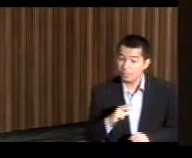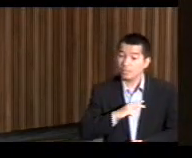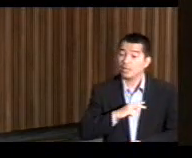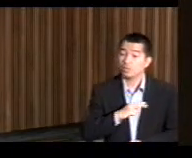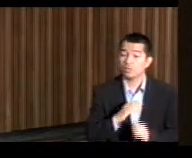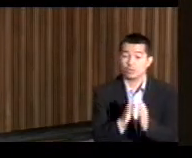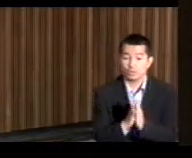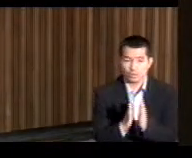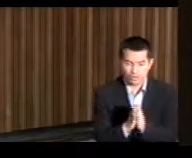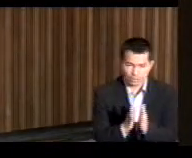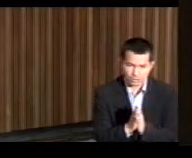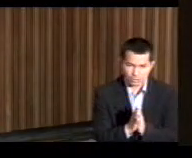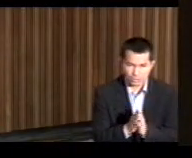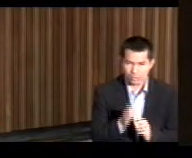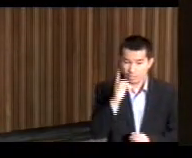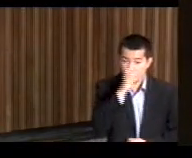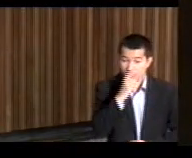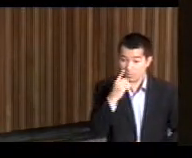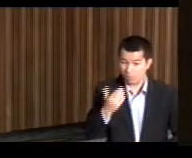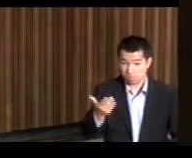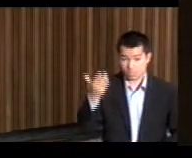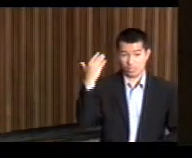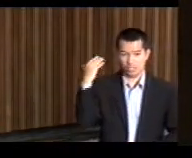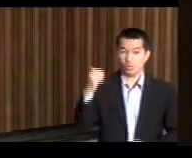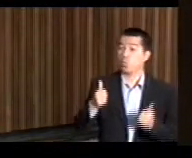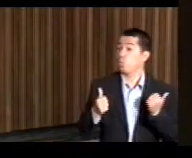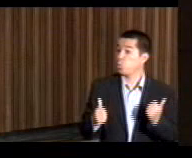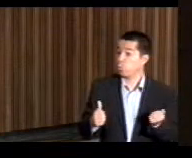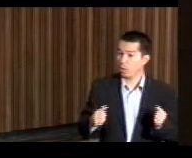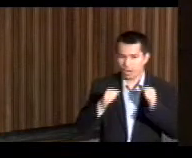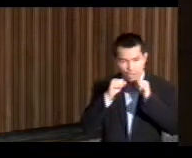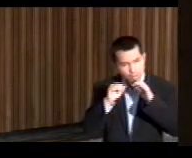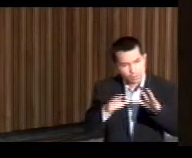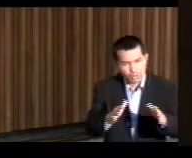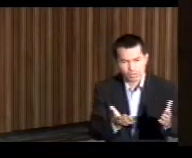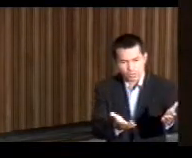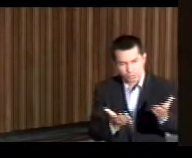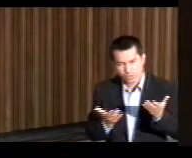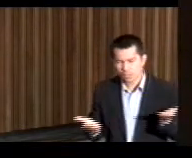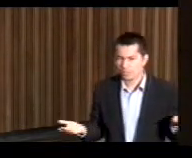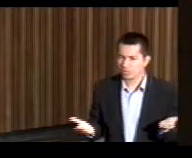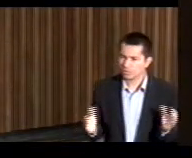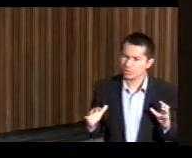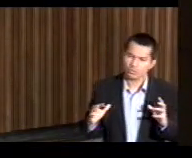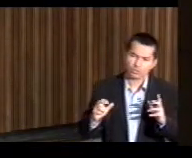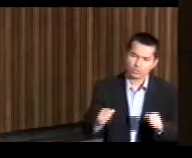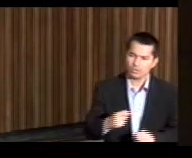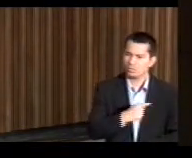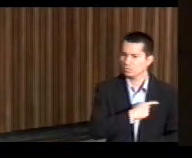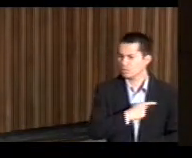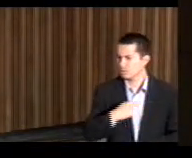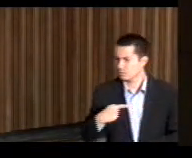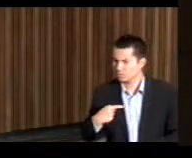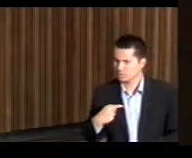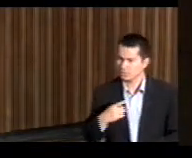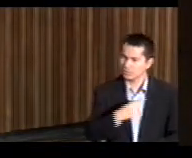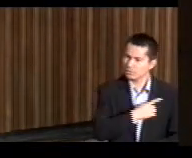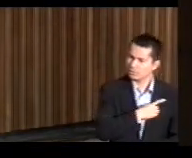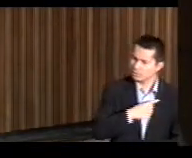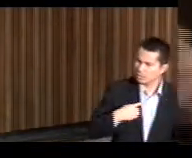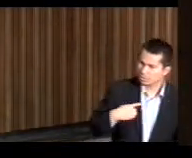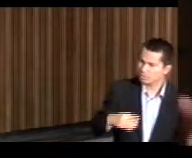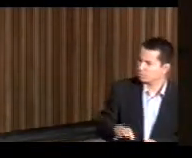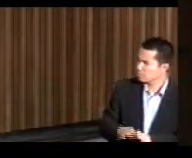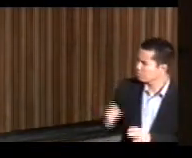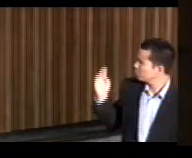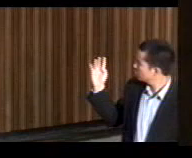isso domingo passado, foi tão abençoador. Você não pode imaginar a gente que estava aqui, o povo que estava aqui, o que